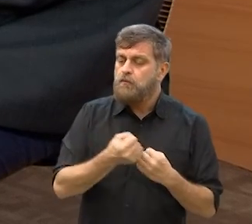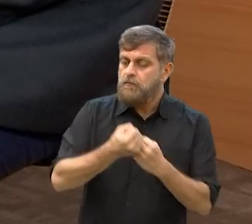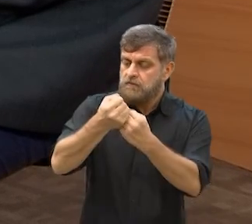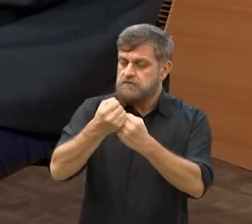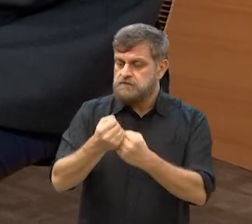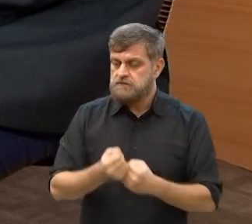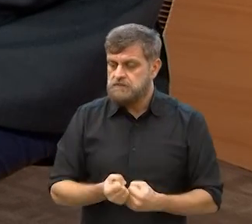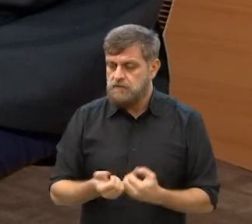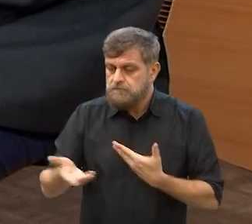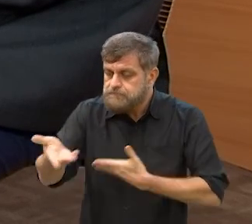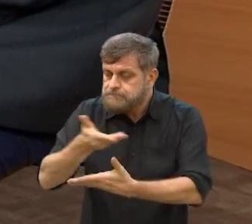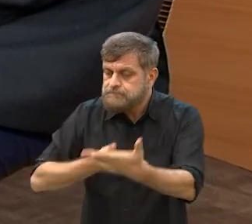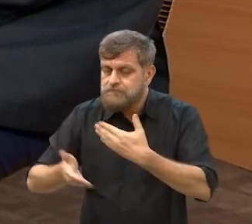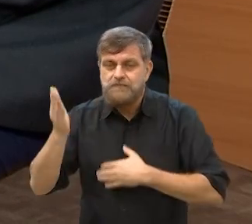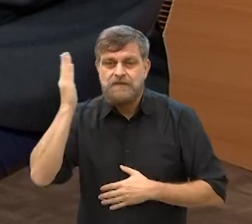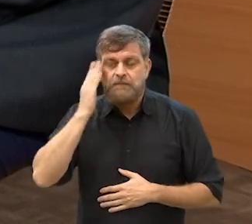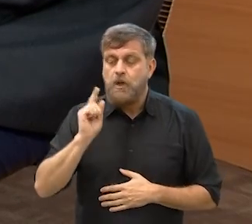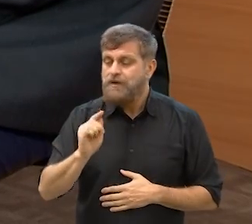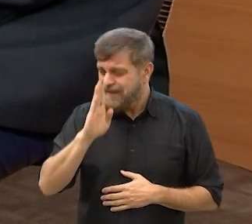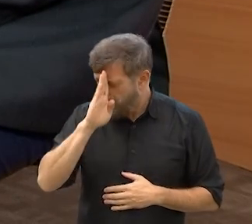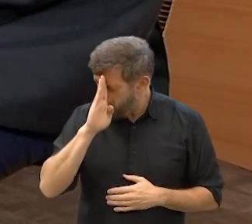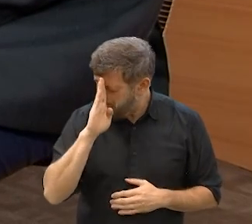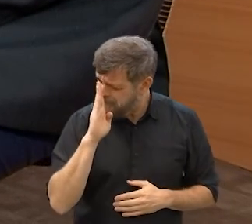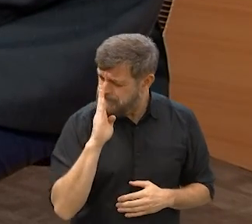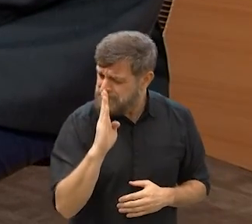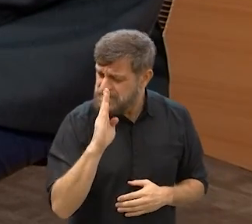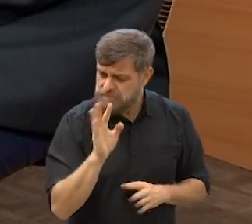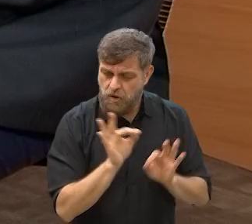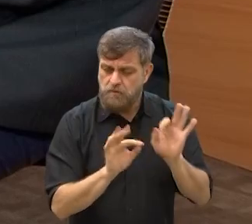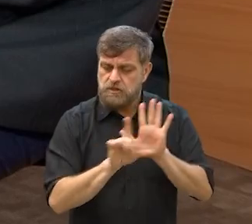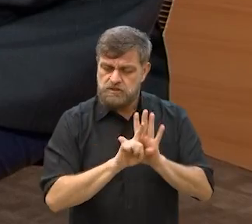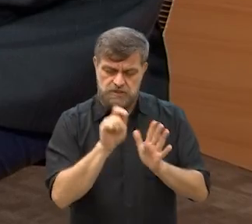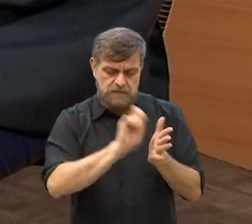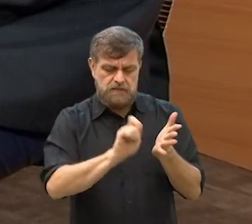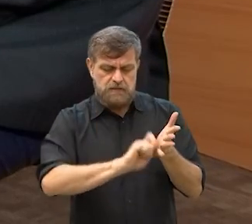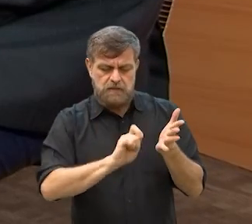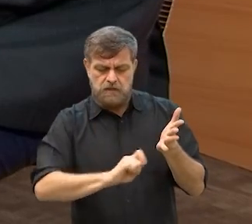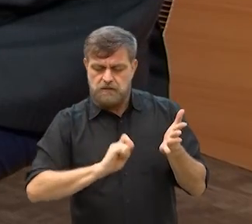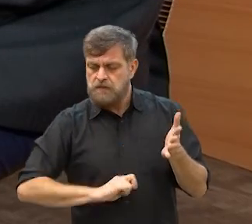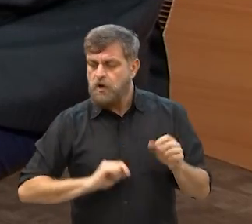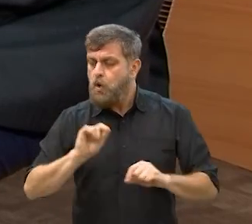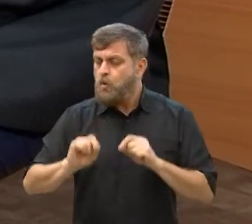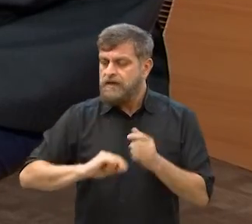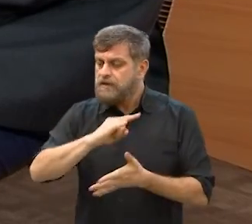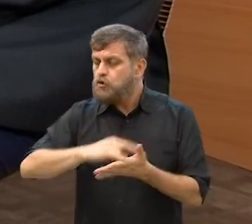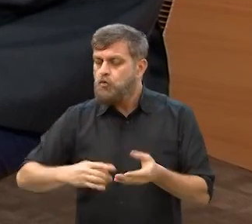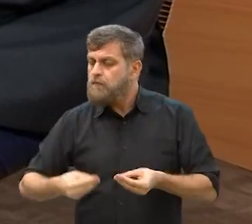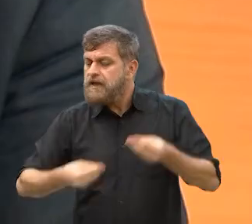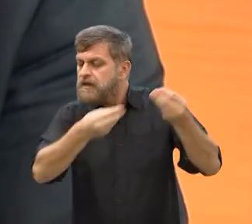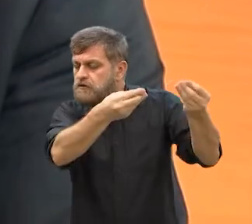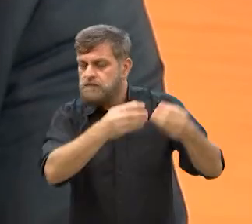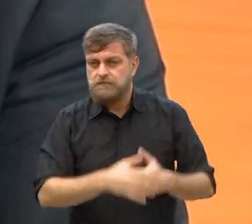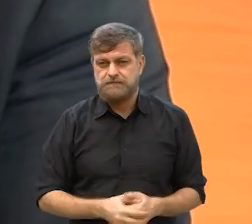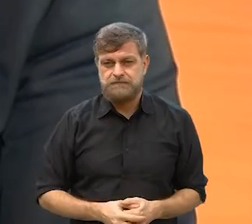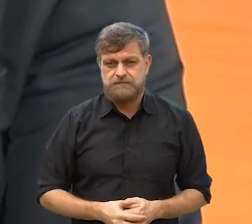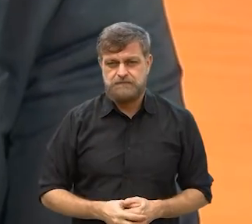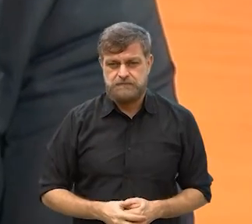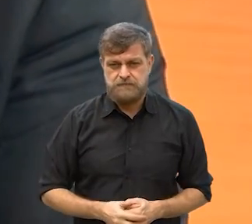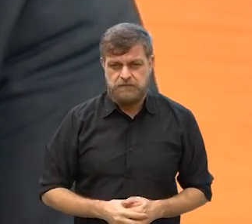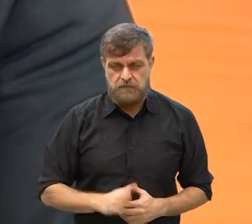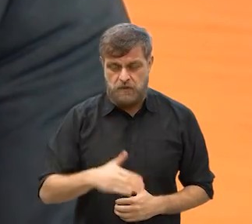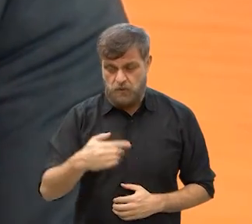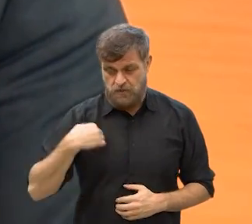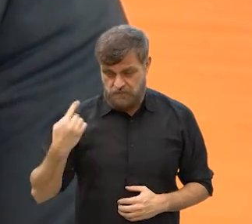aí para ver o que vai ser prioridade? O que vai virar projeto de lei? O que vai virar indicação, requerimento? Quando